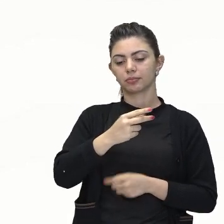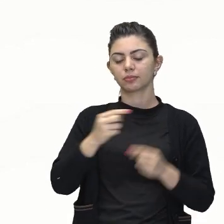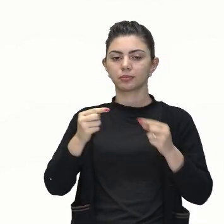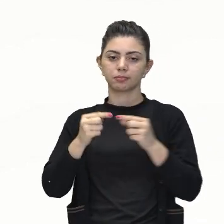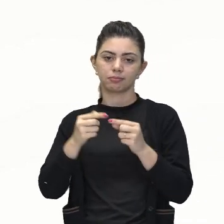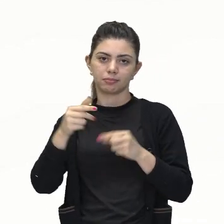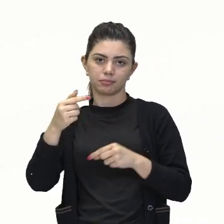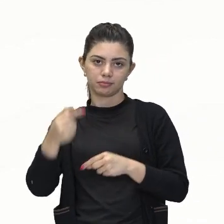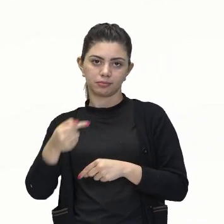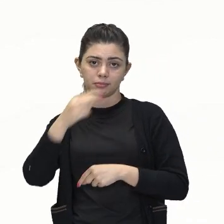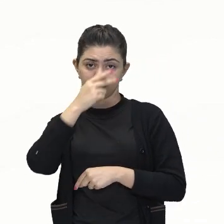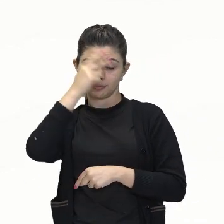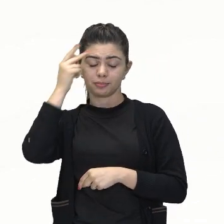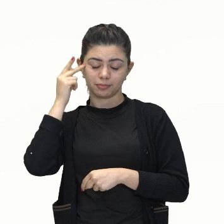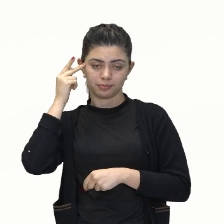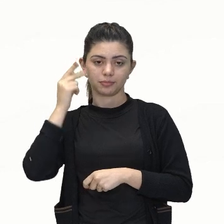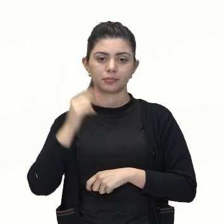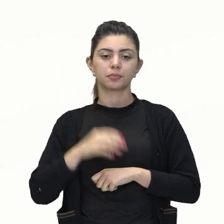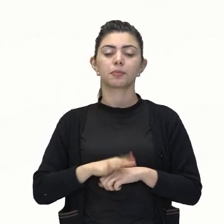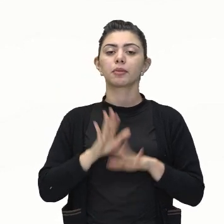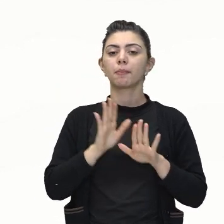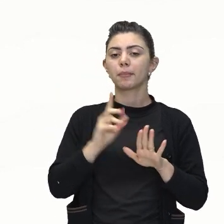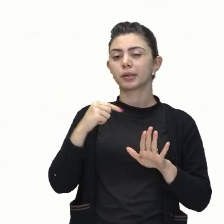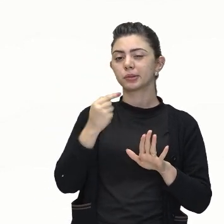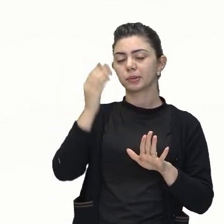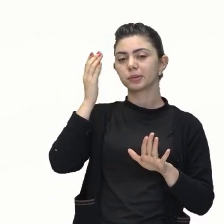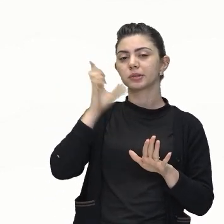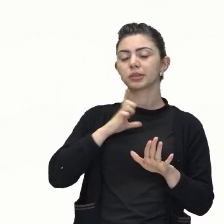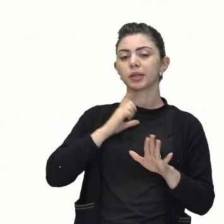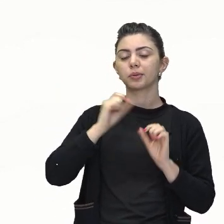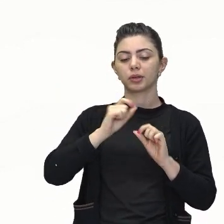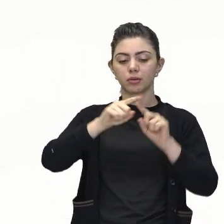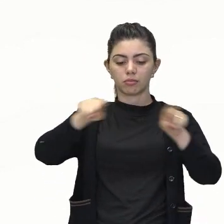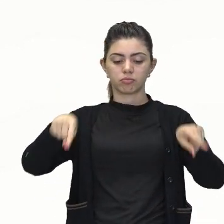pessoas. Como nós temos uma área total de